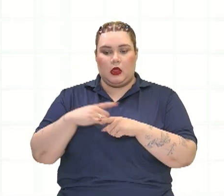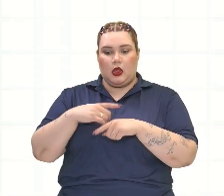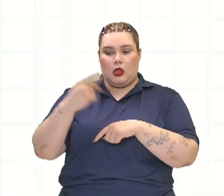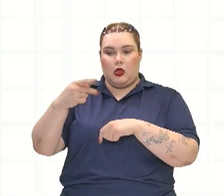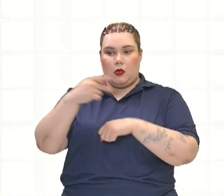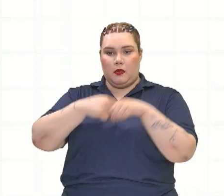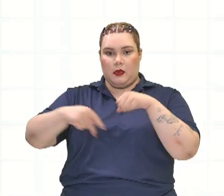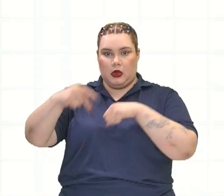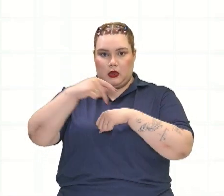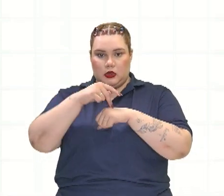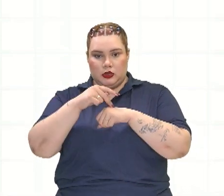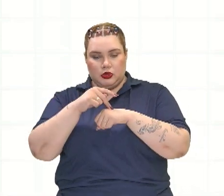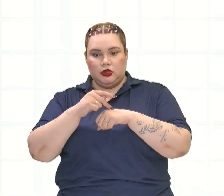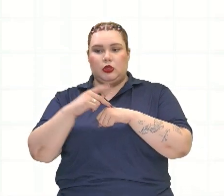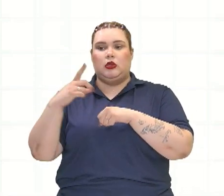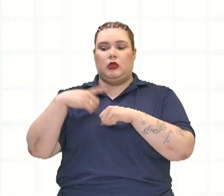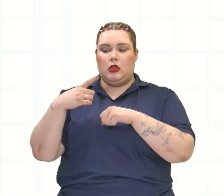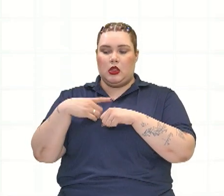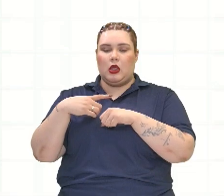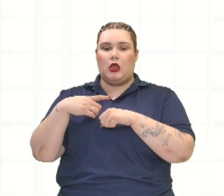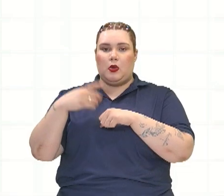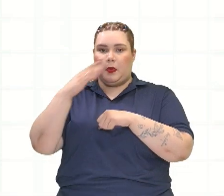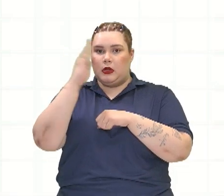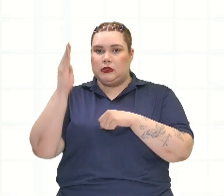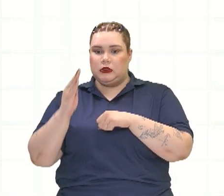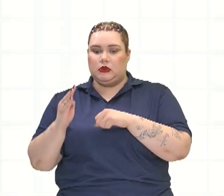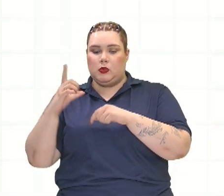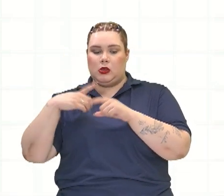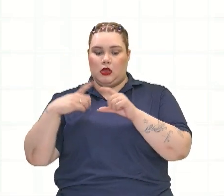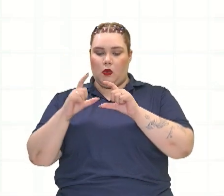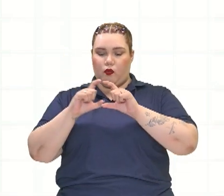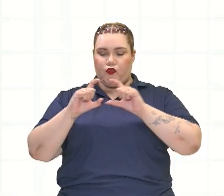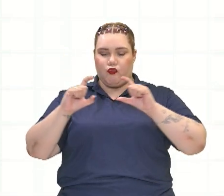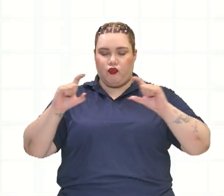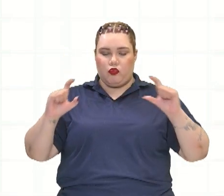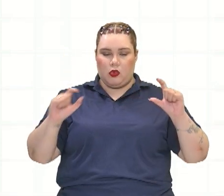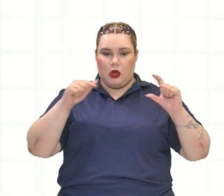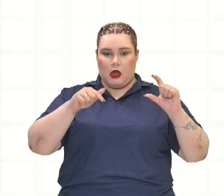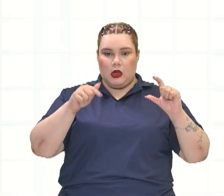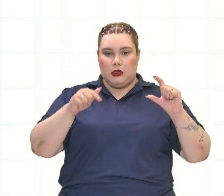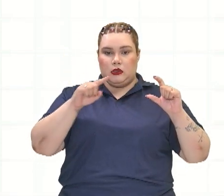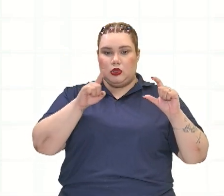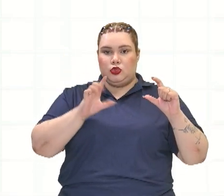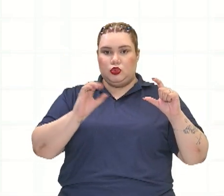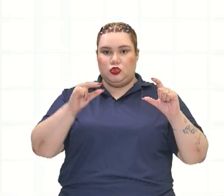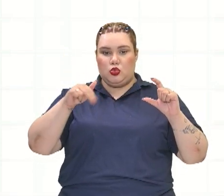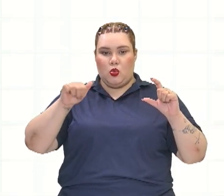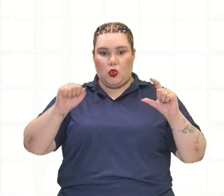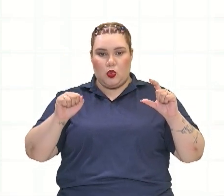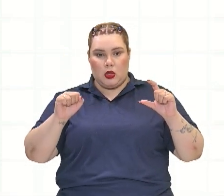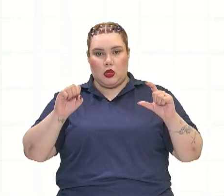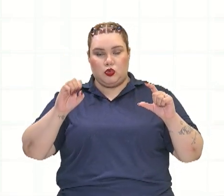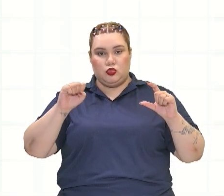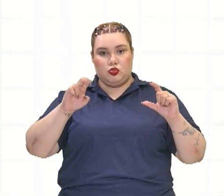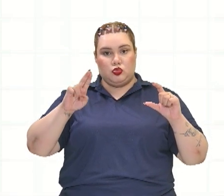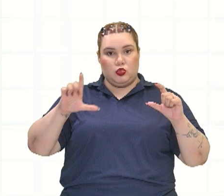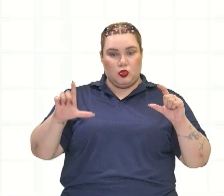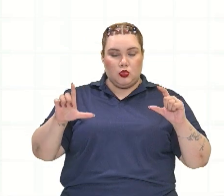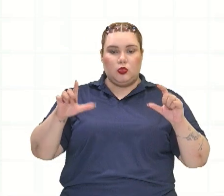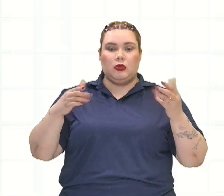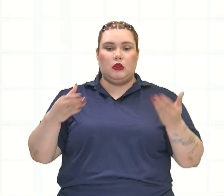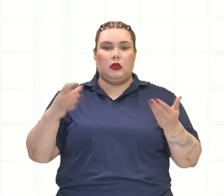país dentro dessa zona temperada sul, certo? E essa zona temperada sul